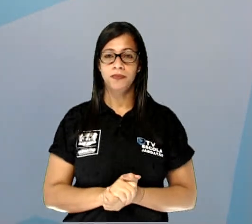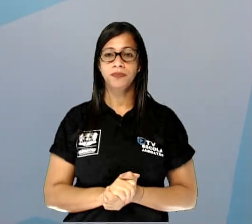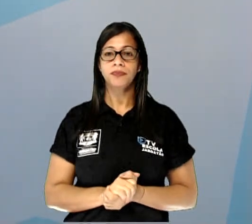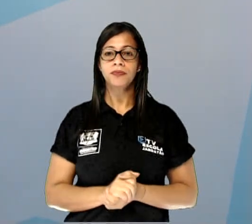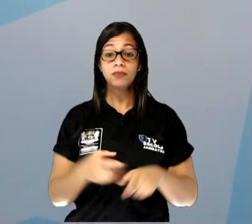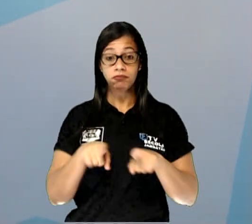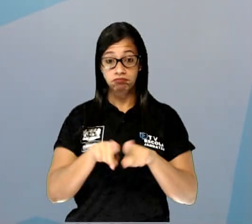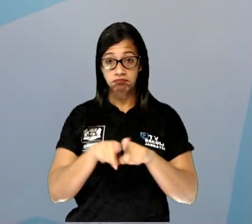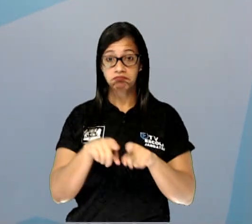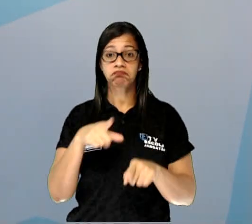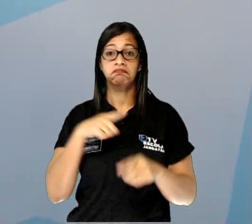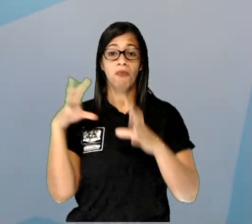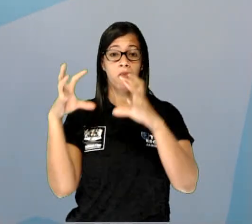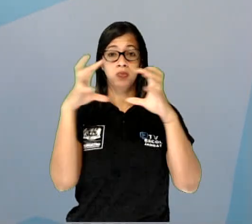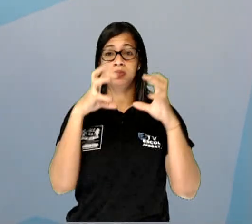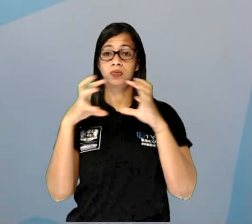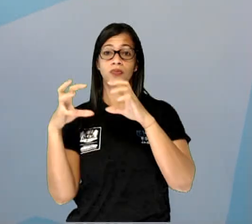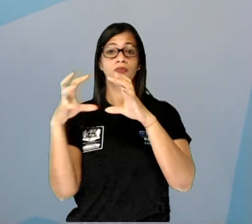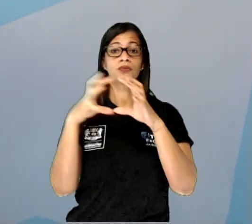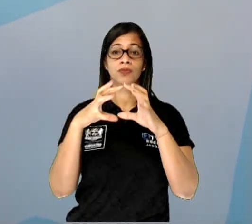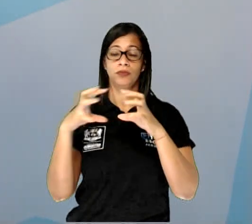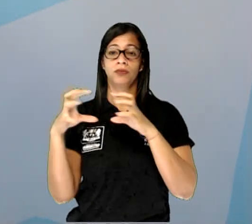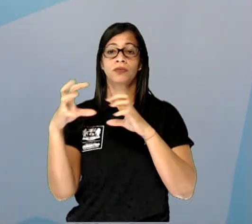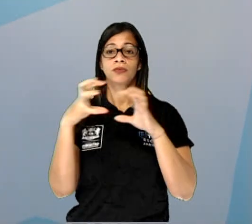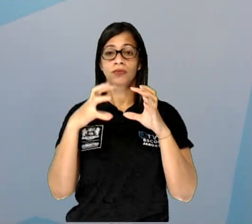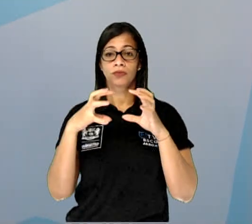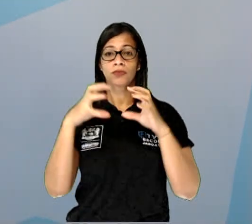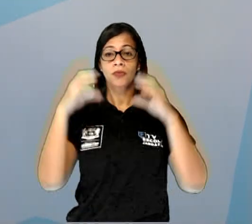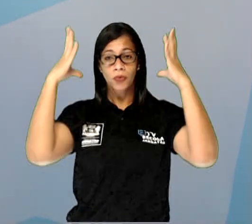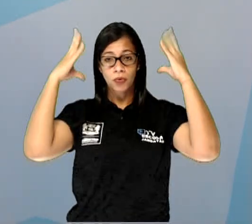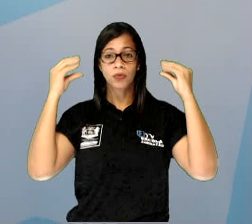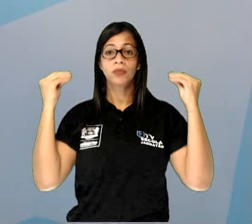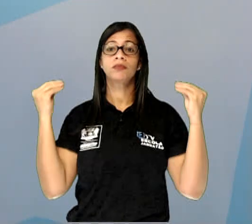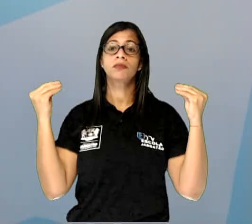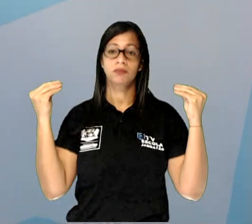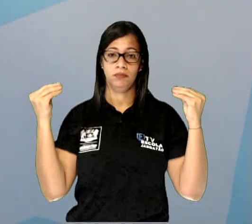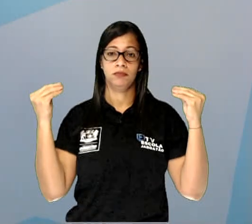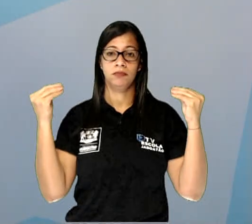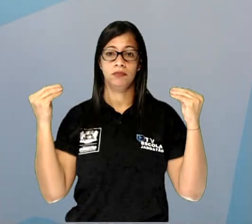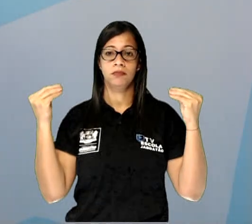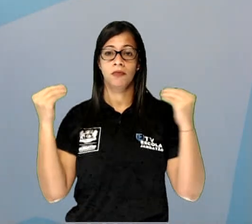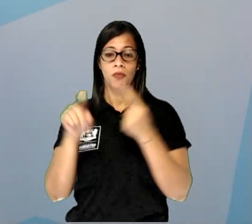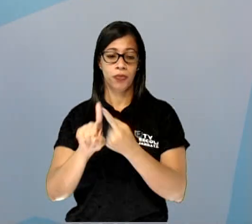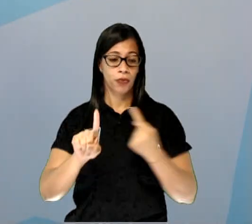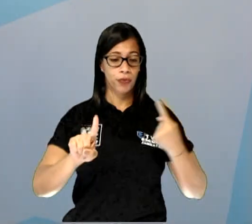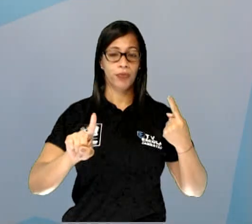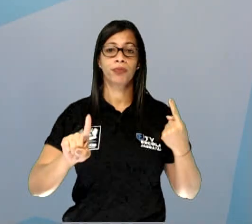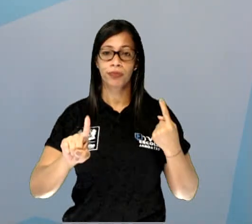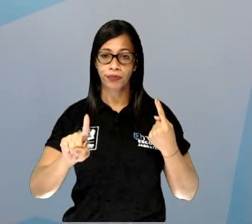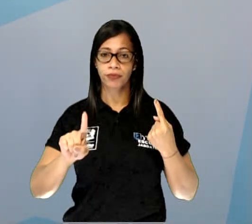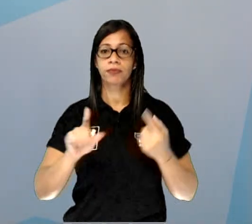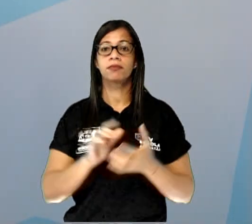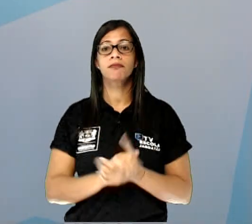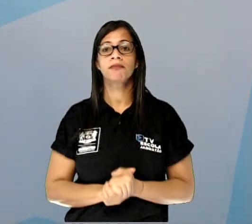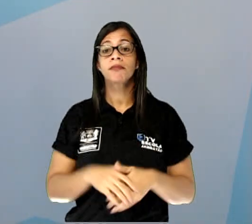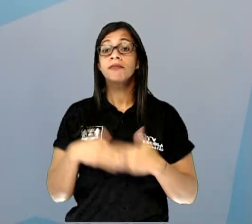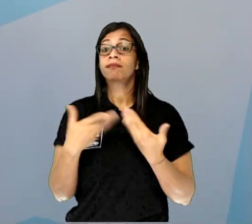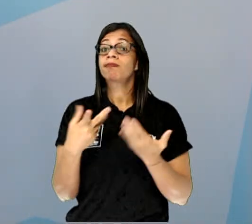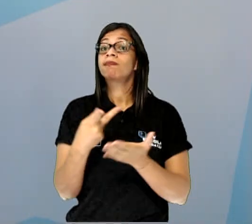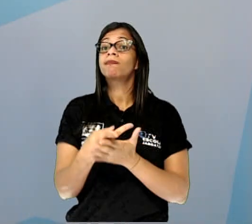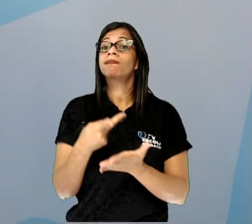confusão com a Holanda. E aí os holandeses ficaram independentes. Outro revés feio. E aí o que é que sobrou para Filipe II